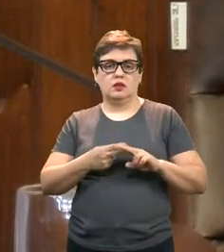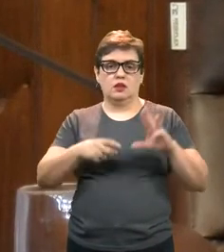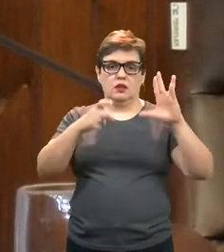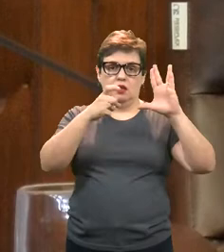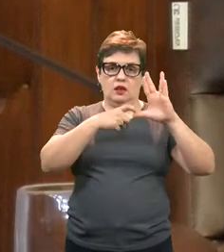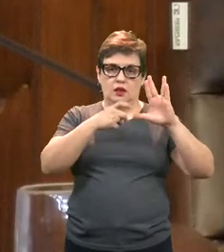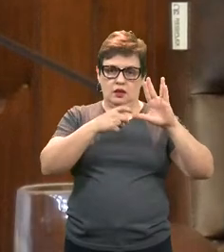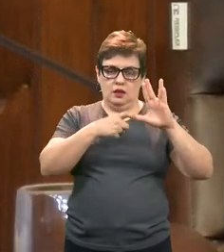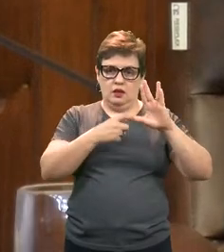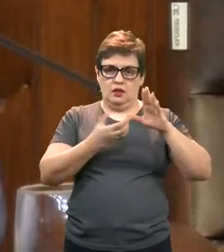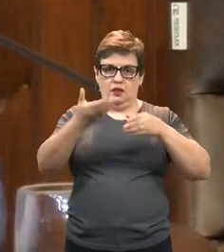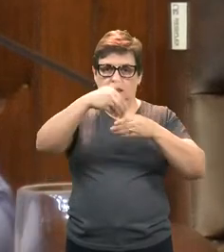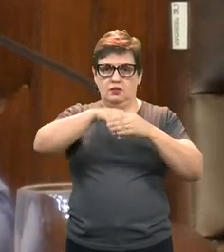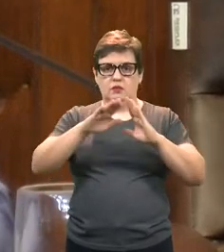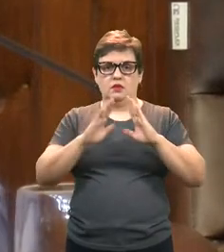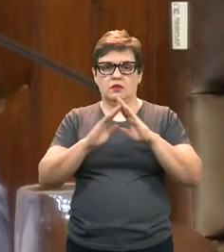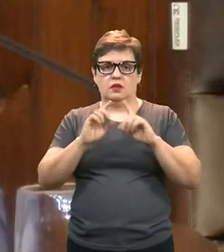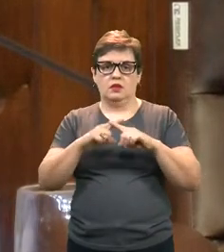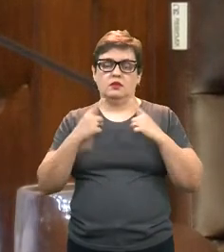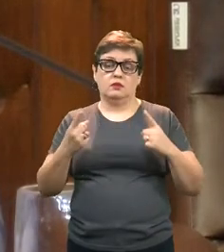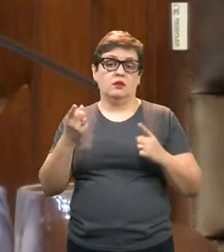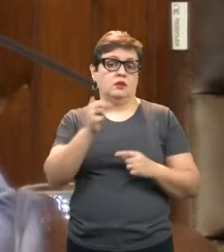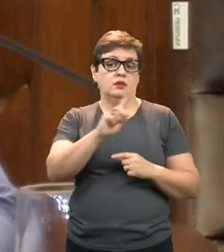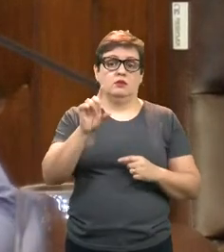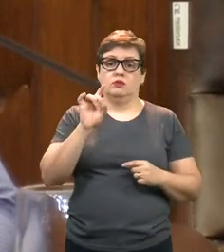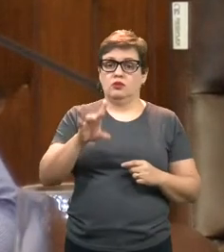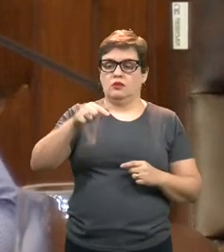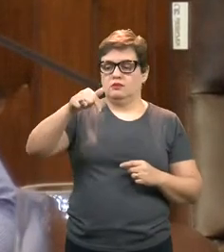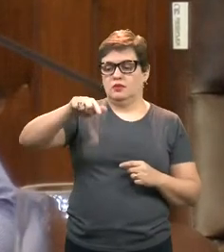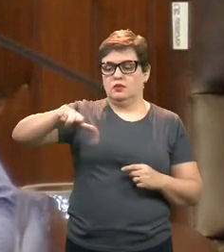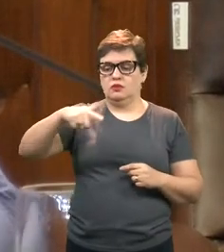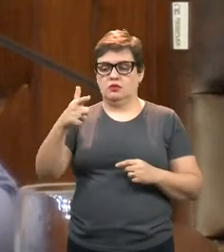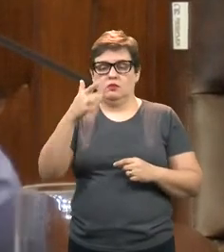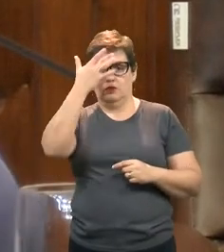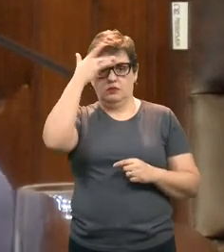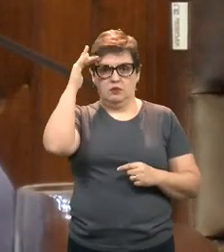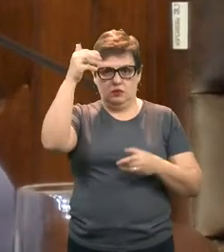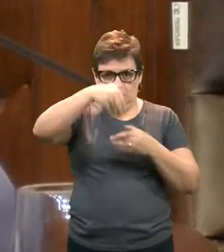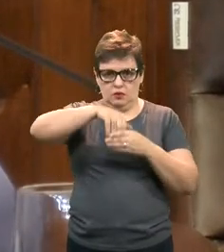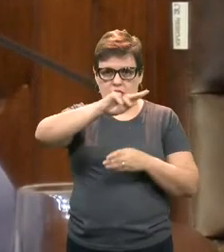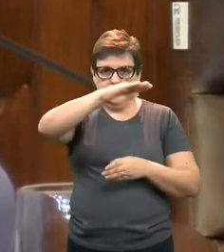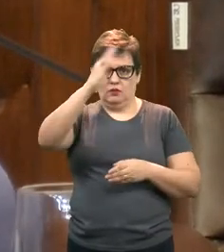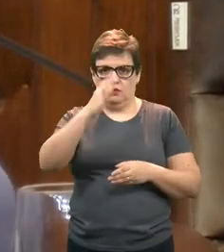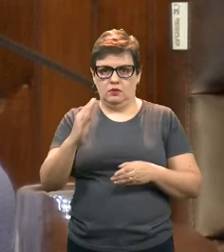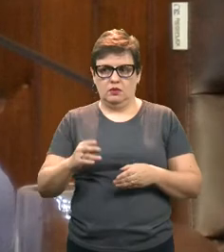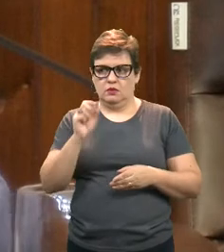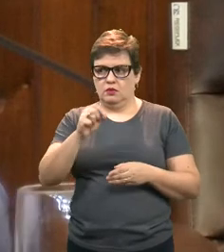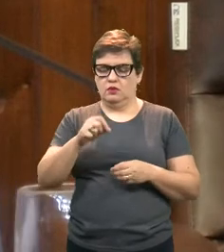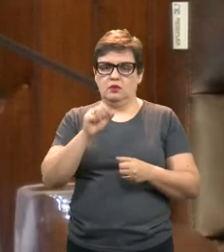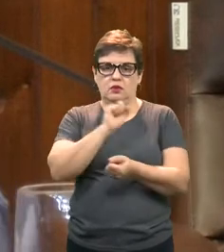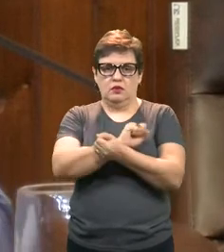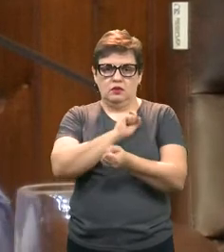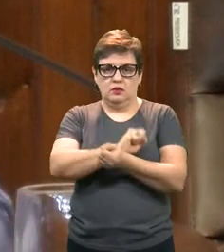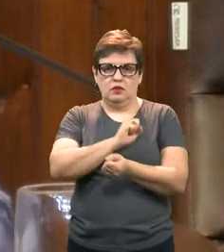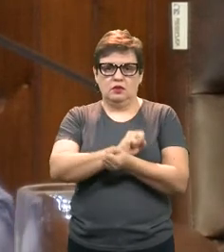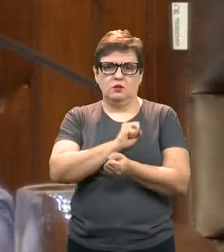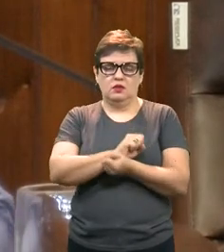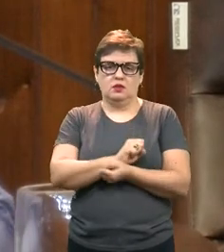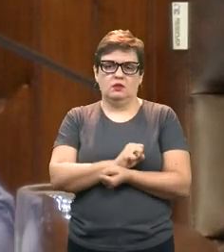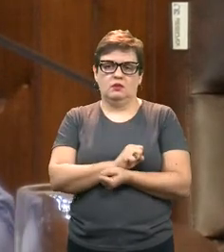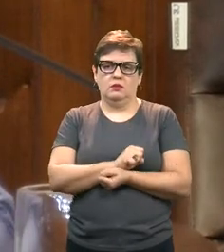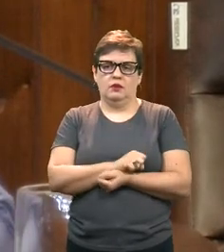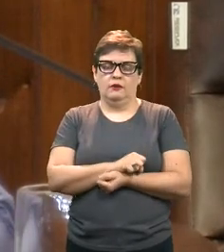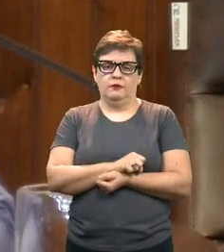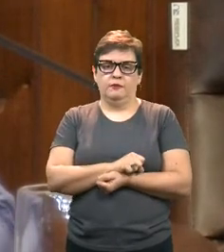as duas guerreiras. Mas não são somente 7 mil pessoas no Brasil que esperam o efeito terapêutico da